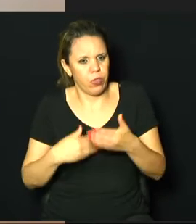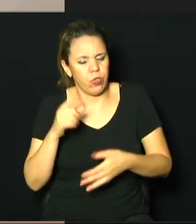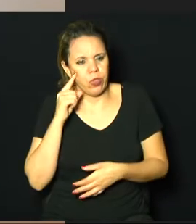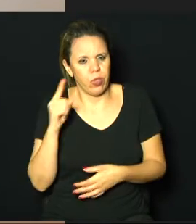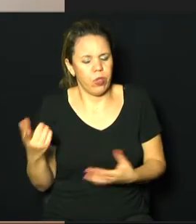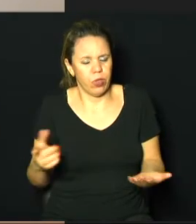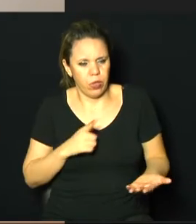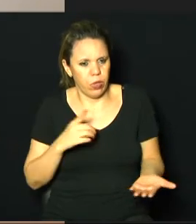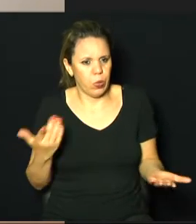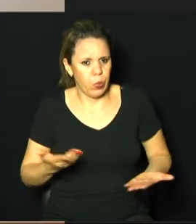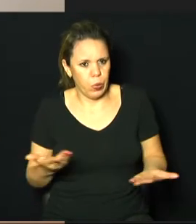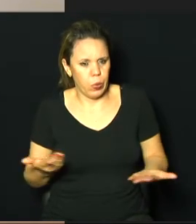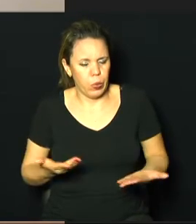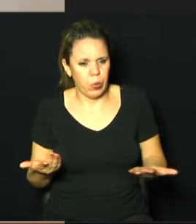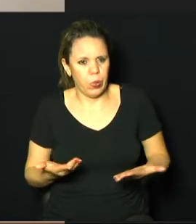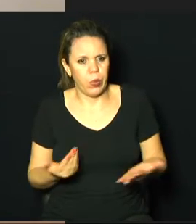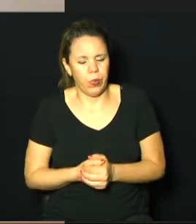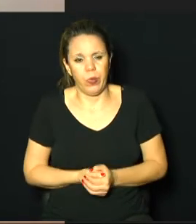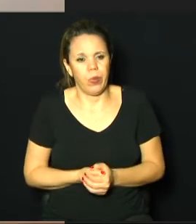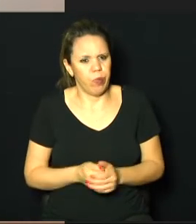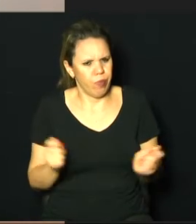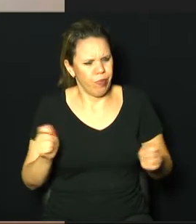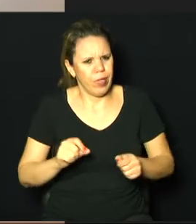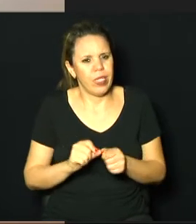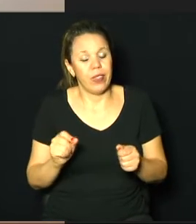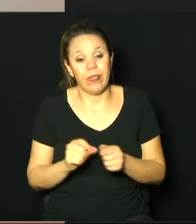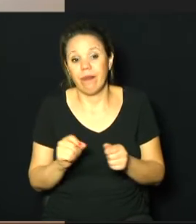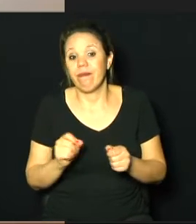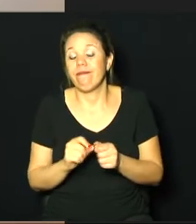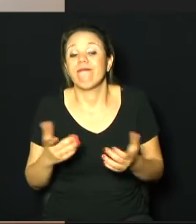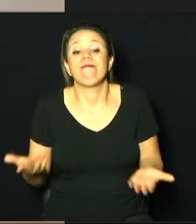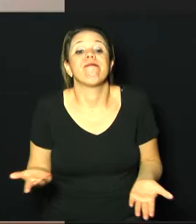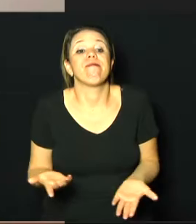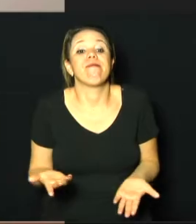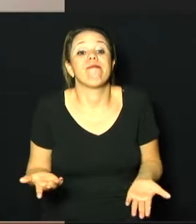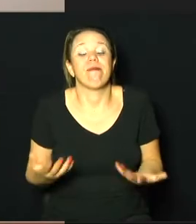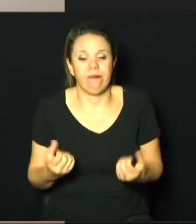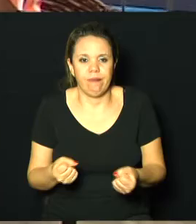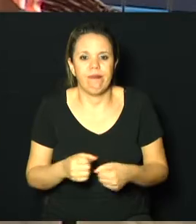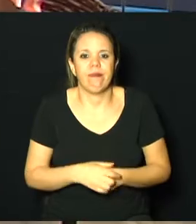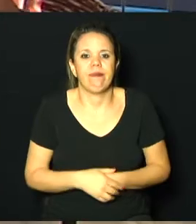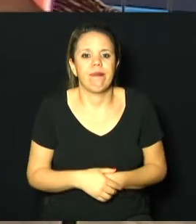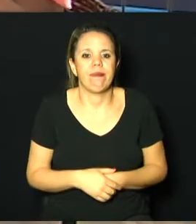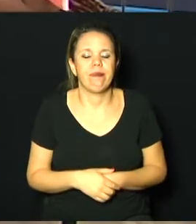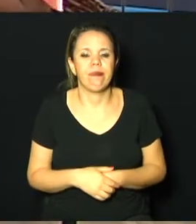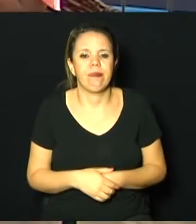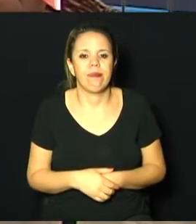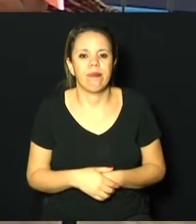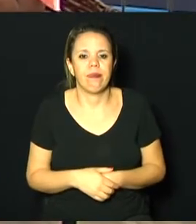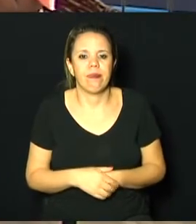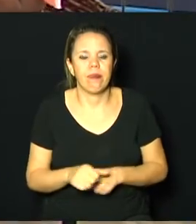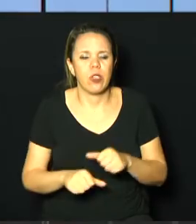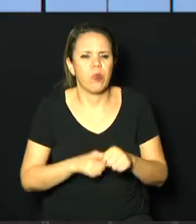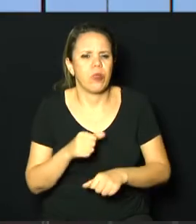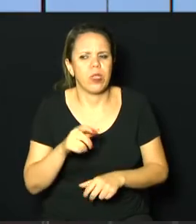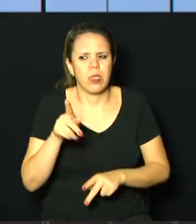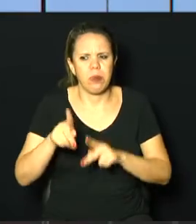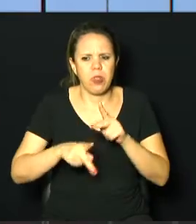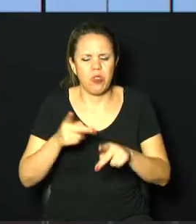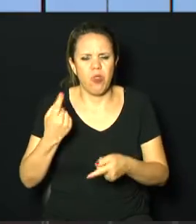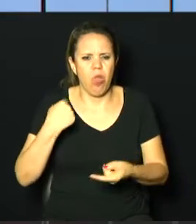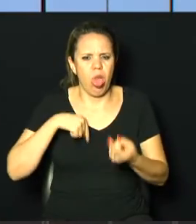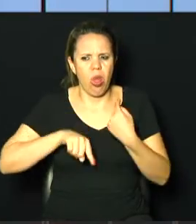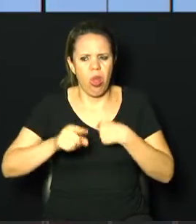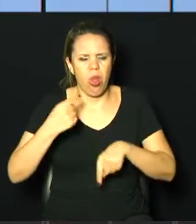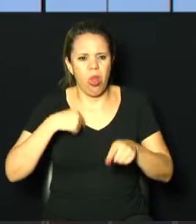O que eu tenho hoje, vamos olhar para hoje, o que dá para ser feito com o que a gente tem hoje, e vamos lá. Agora, mudanças de humor, né? Às